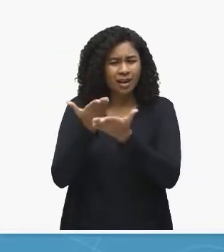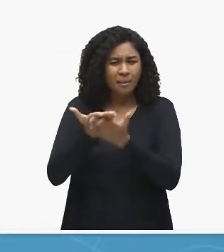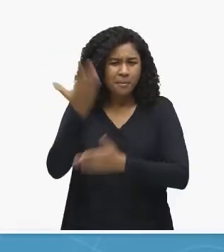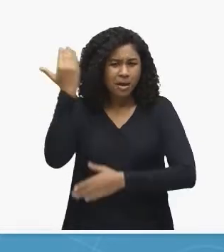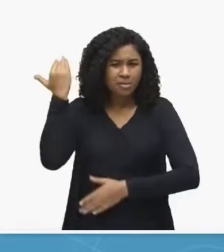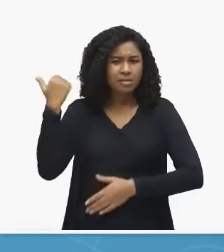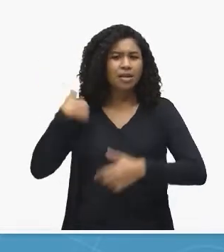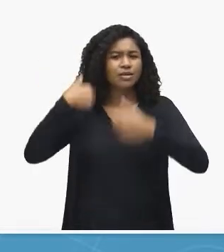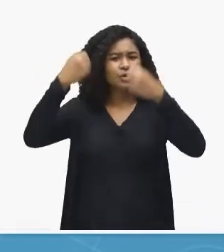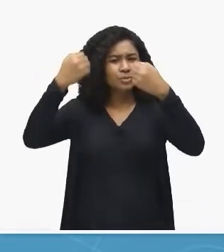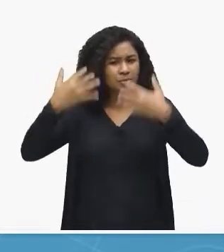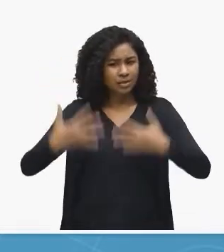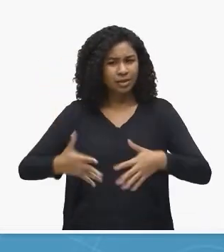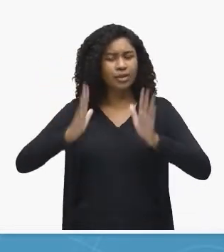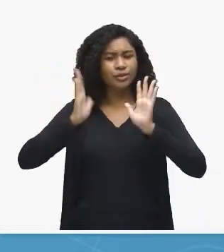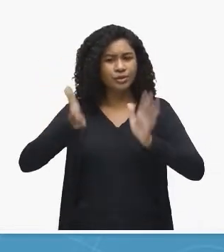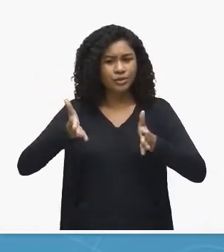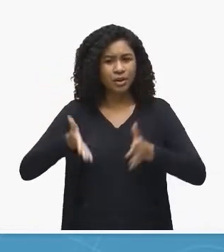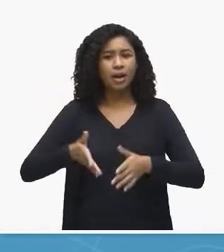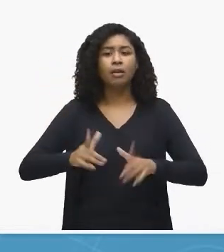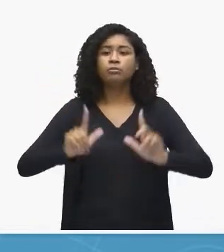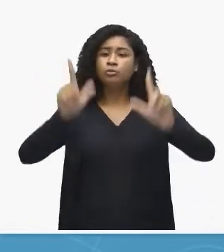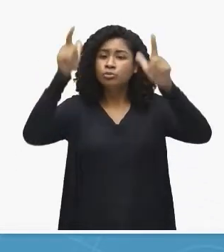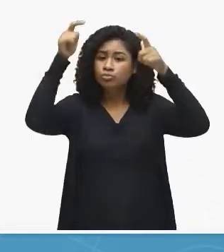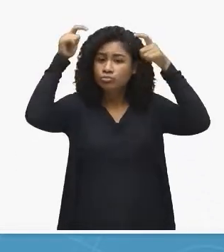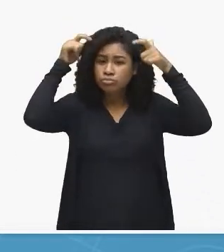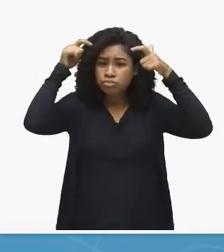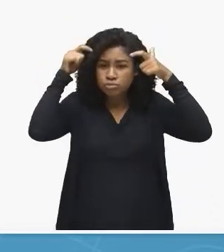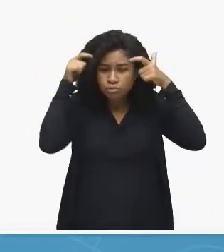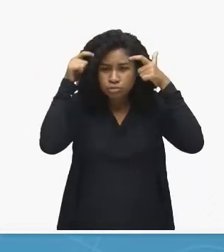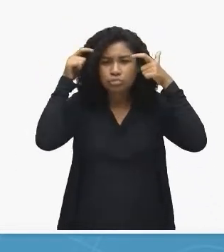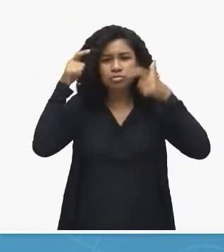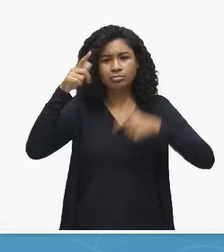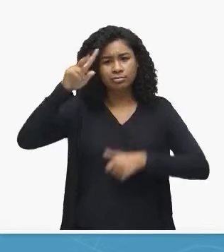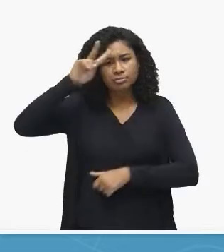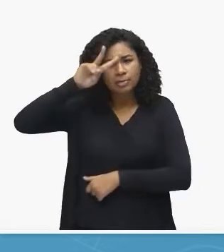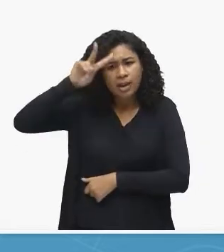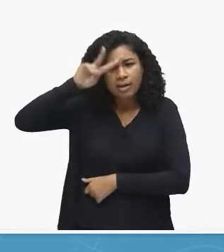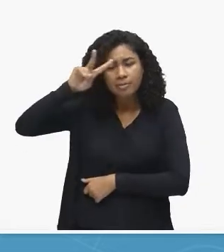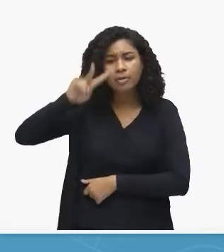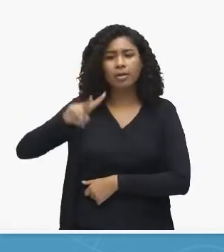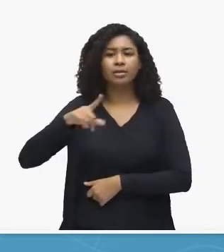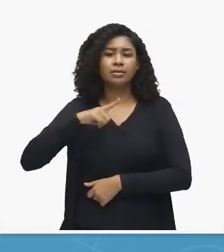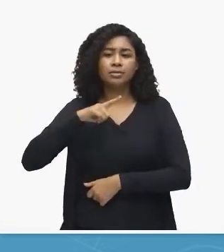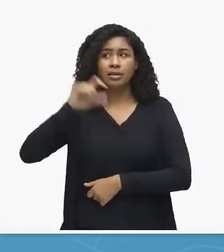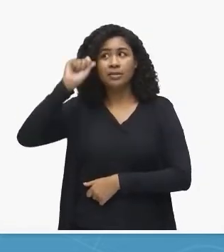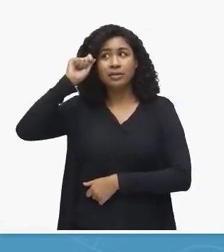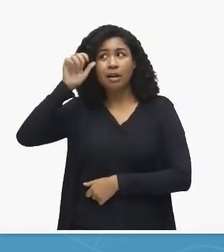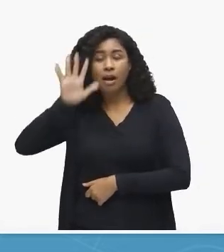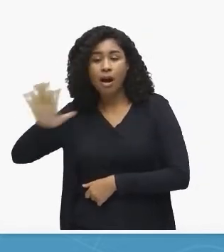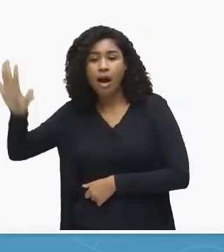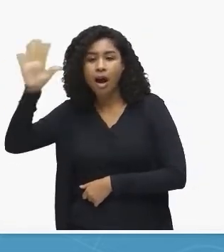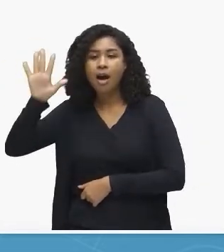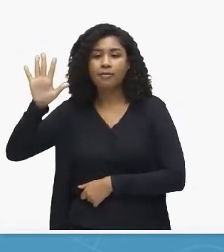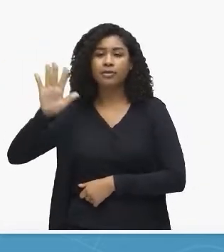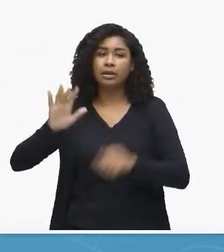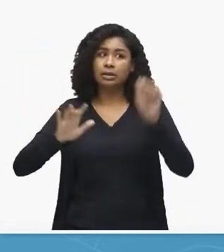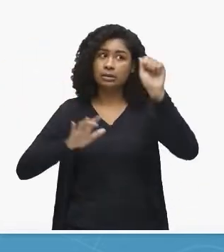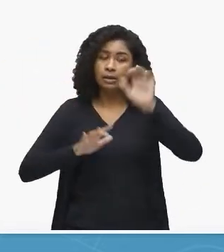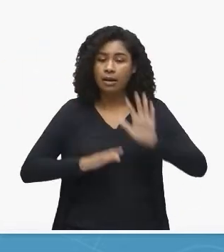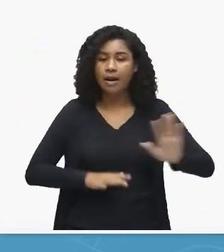Essa divisão, esse neocolonialismo que passou aí o continente africano e asiático. Então, as